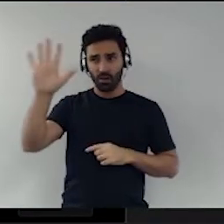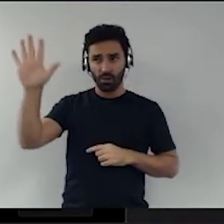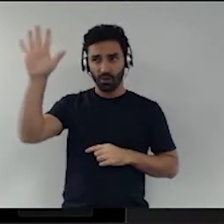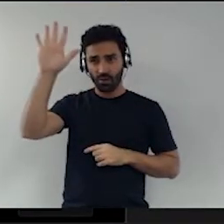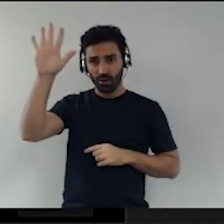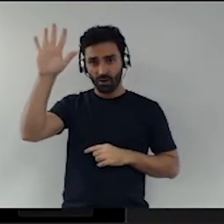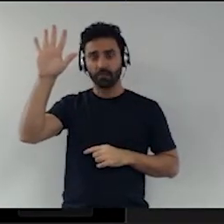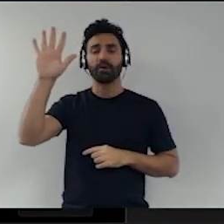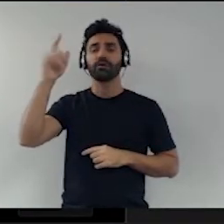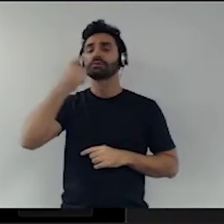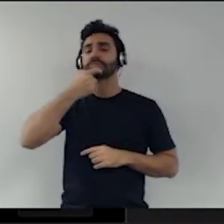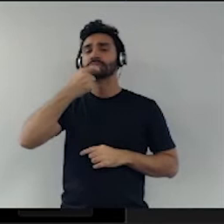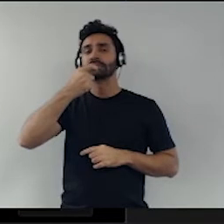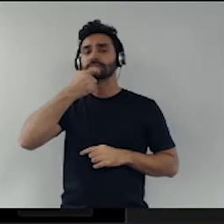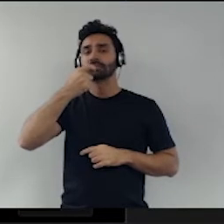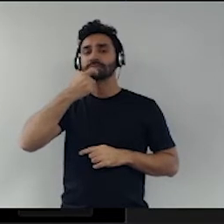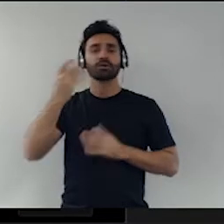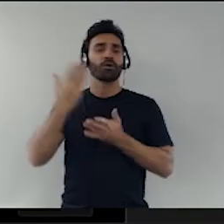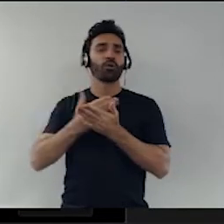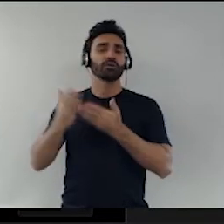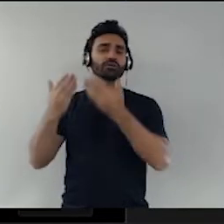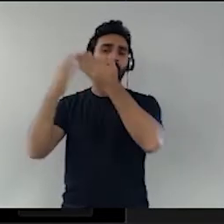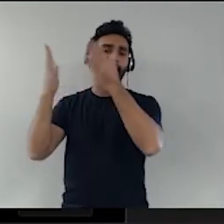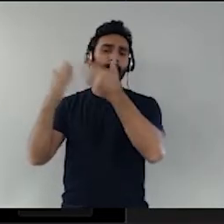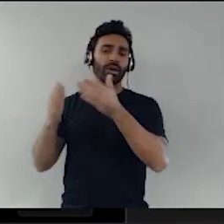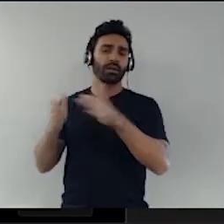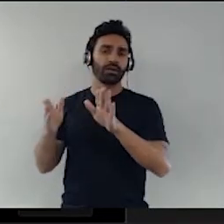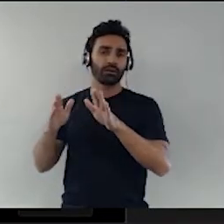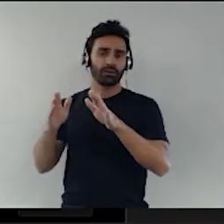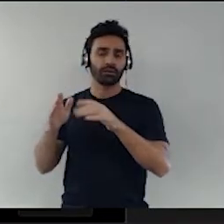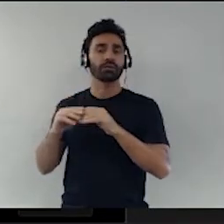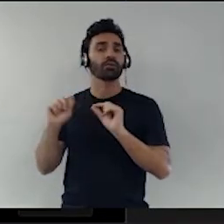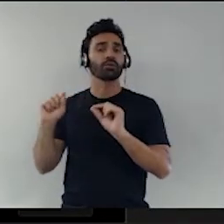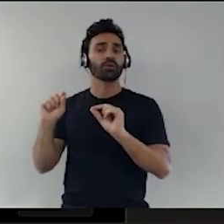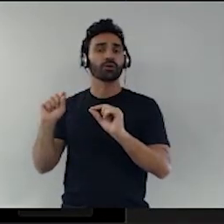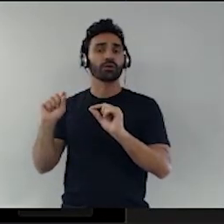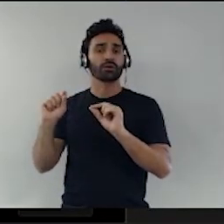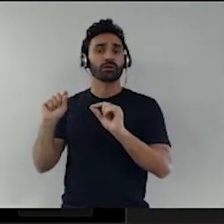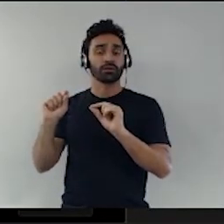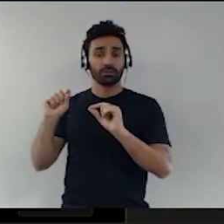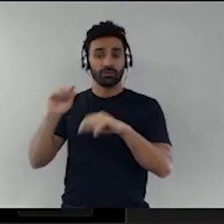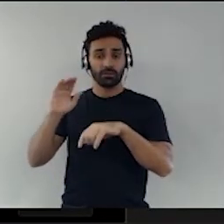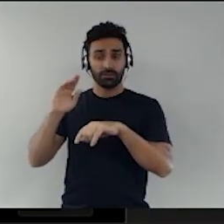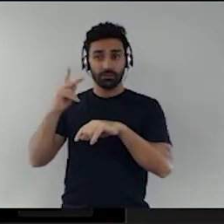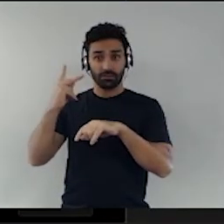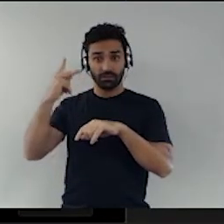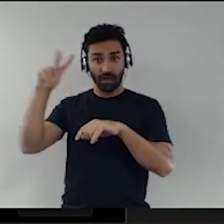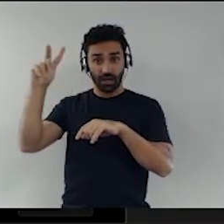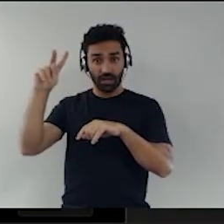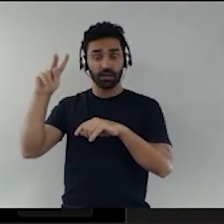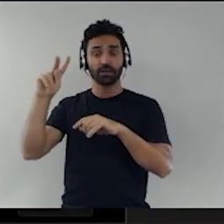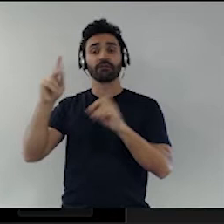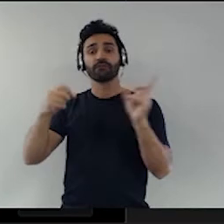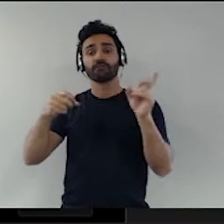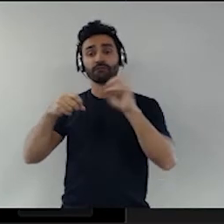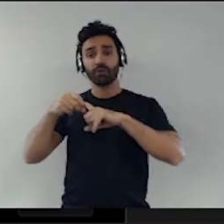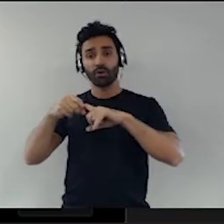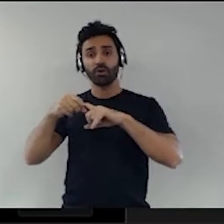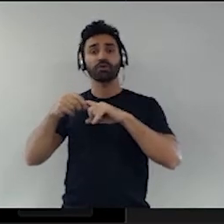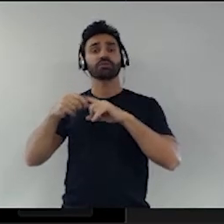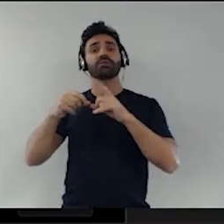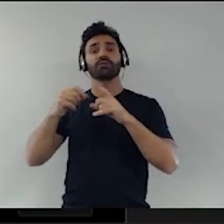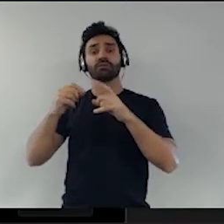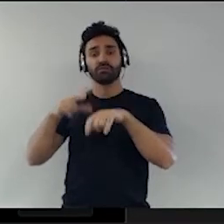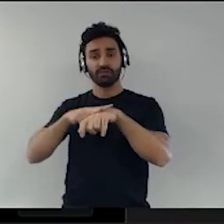Reino Unido começaram a reabrir suas atividades? Quando, de acordo com esse diagrama nosso de risco, eles voltaram para a região